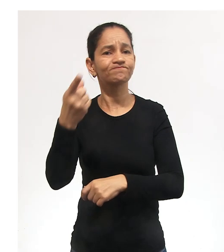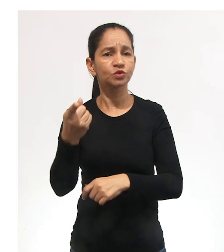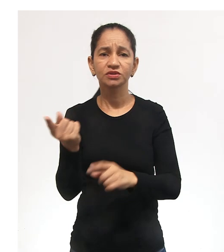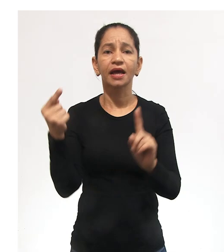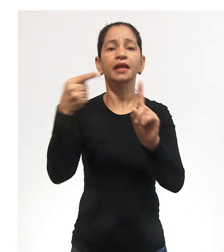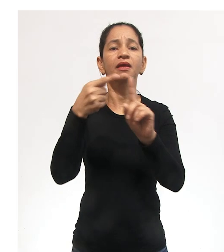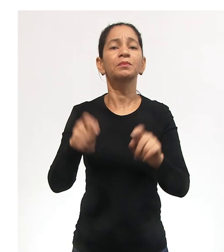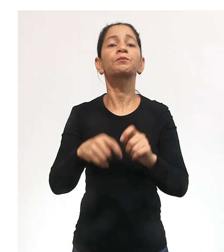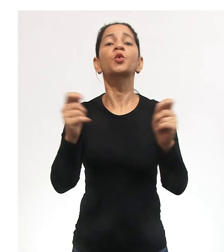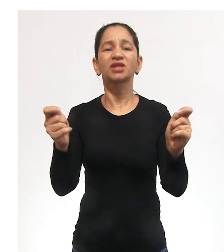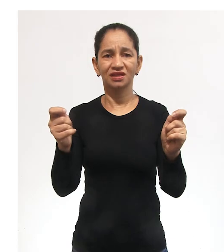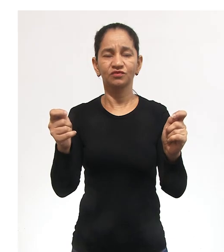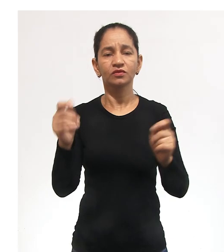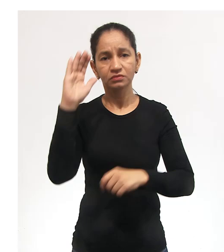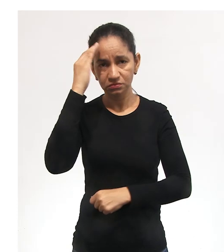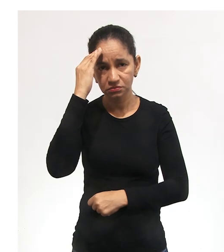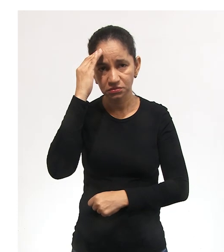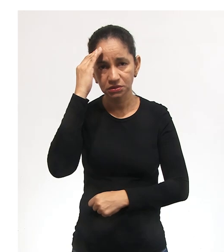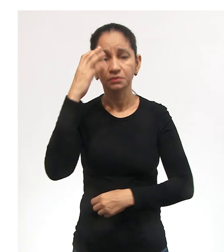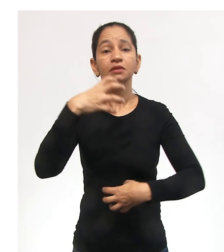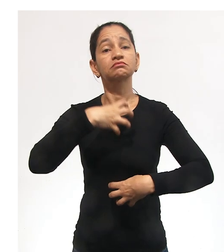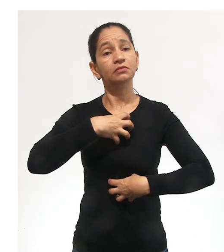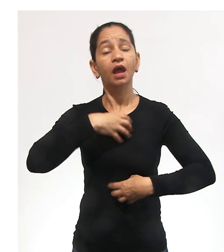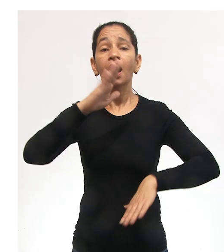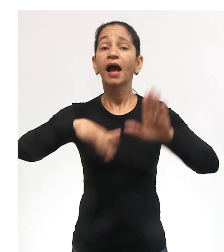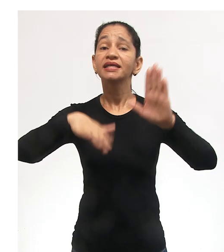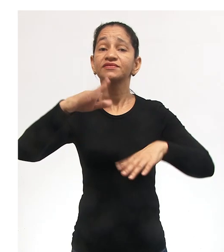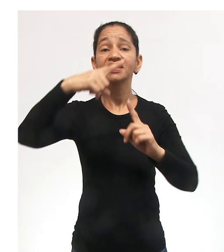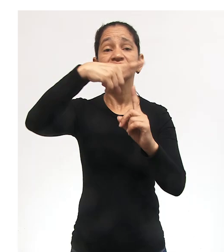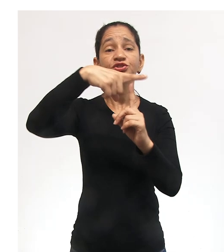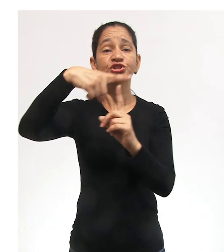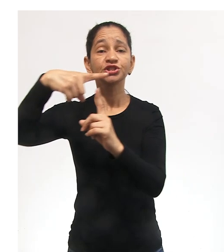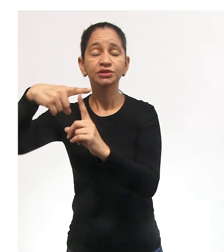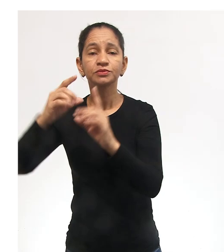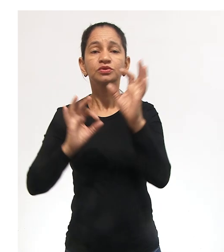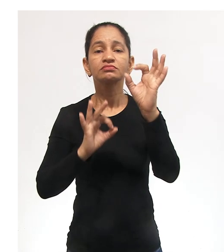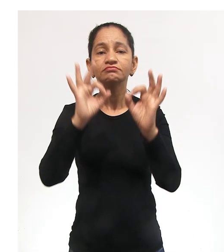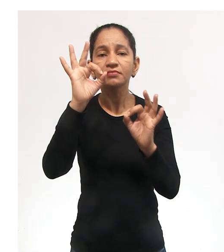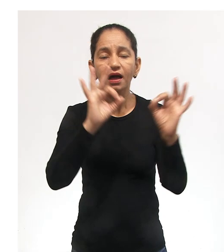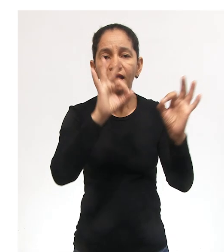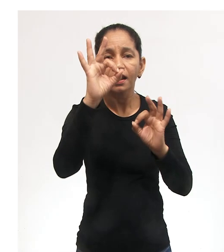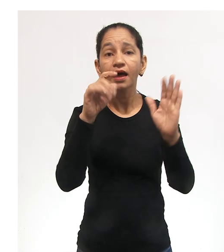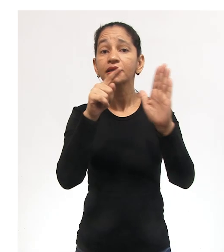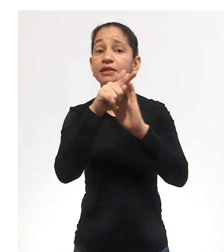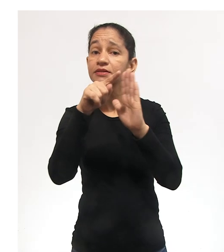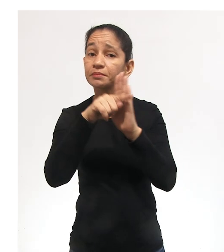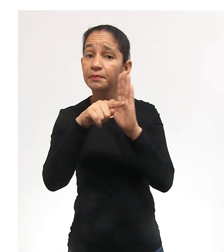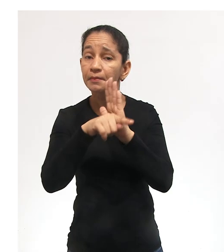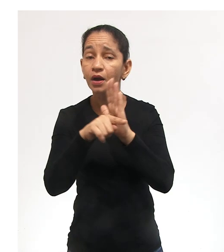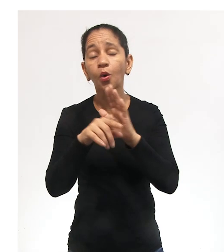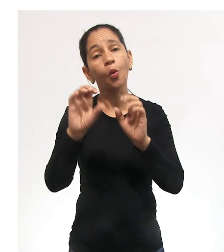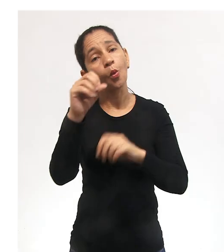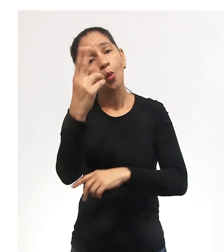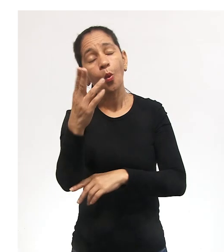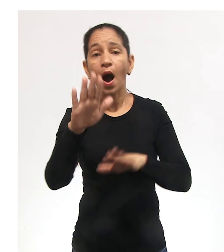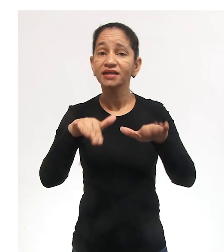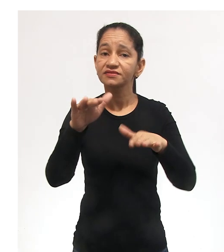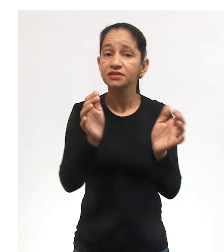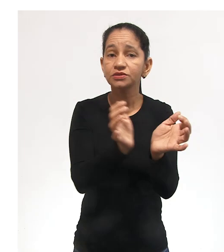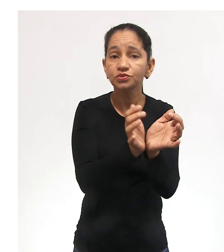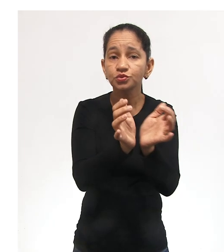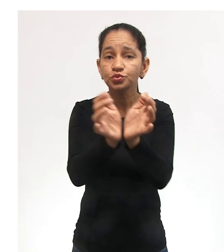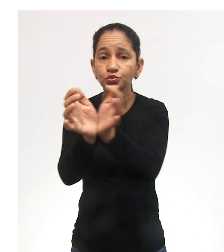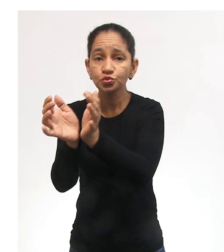interessar? Talvez do formato das perguntas, da organização dos